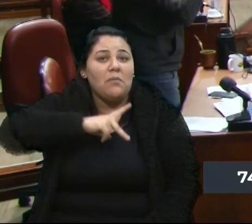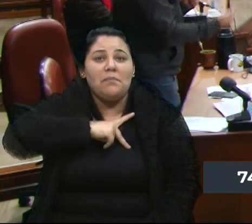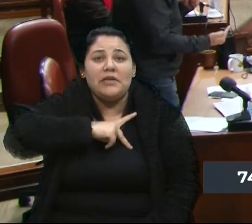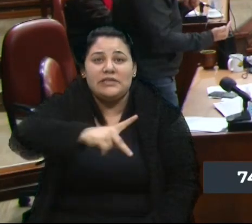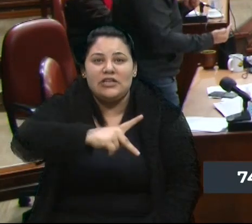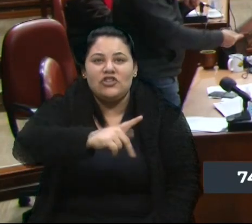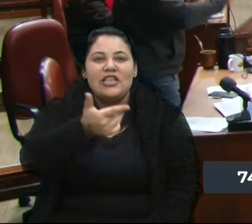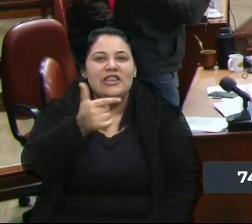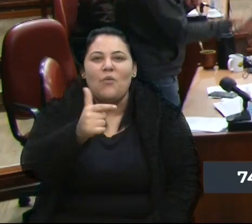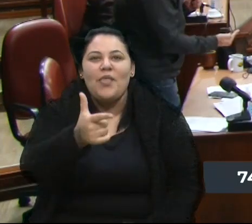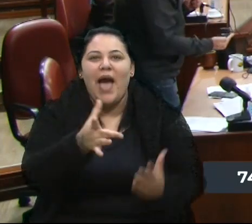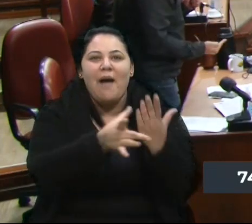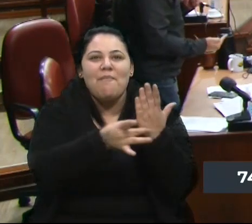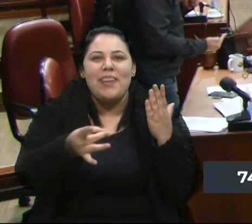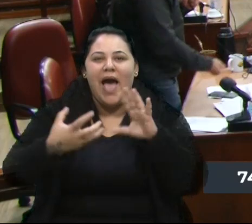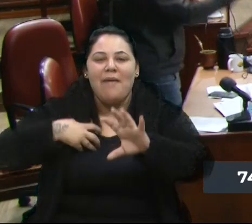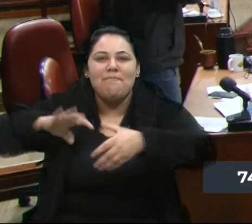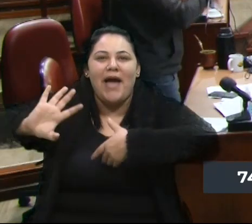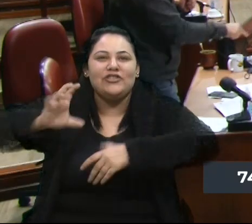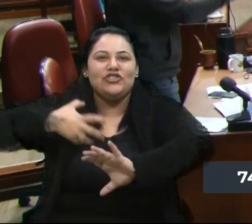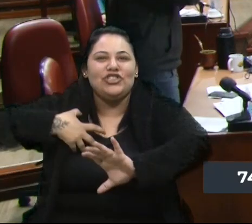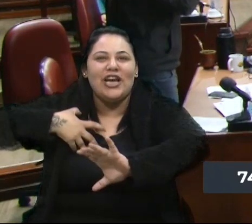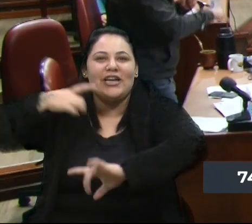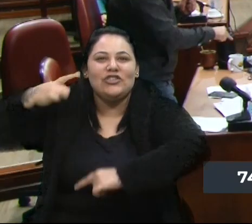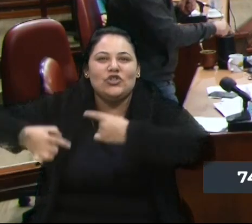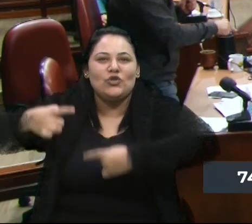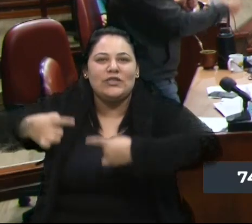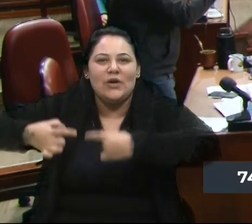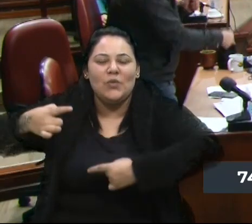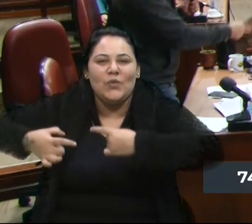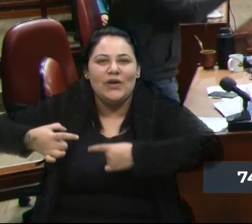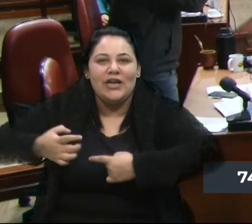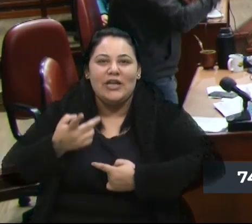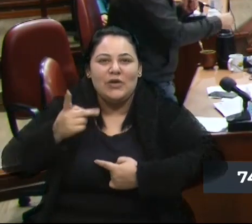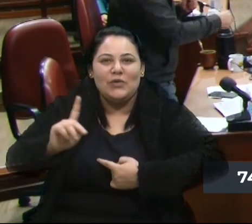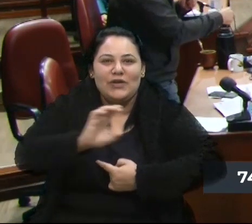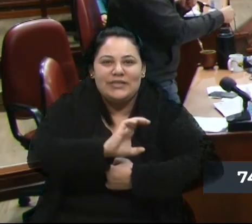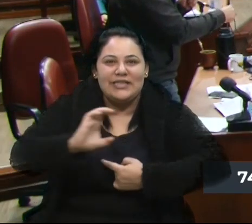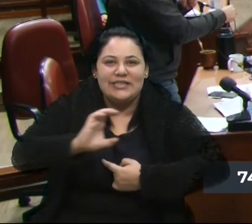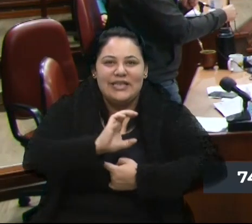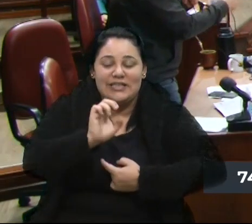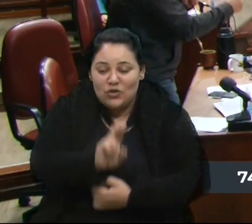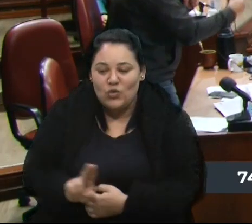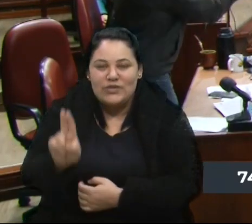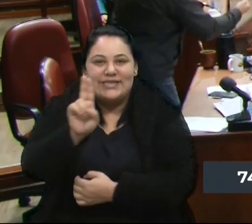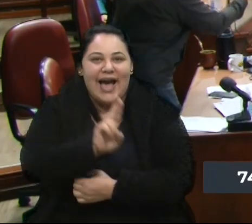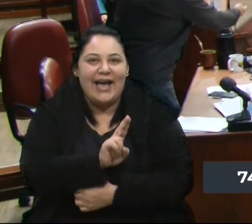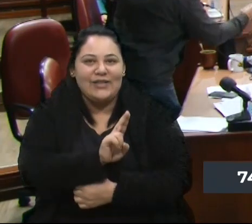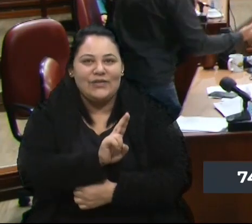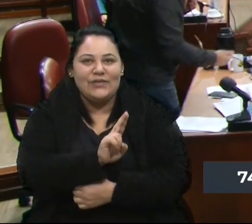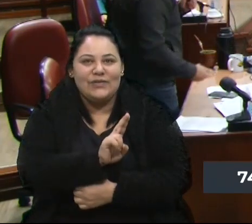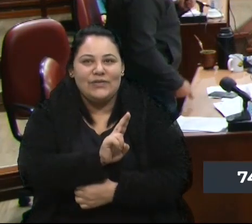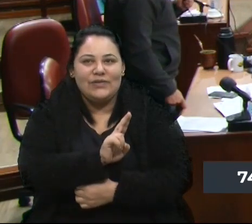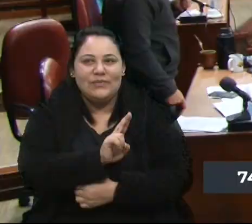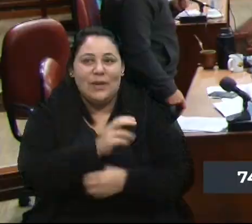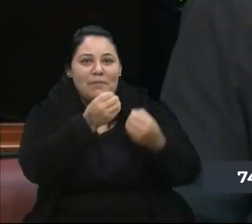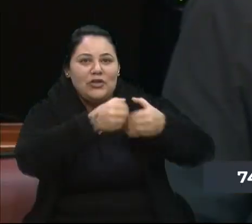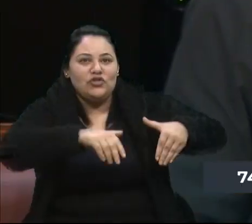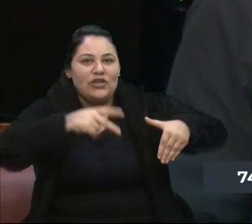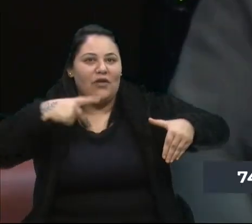tenha habilidade de diálogo e que o seu CC seja ocupado para boicotar um